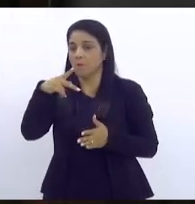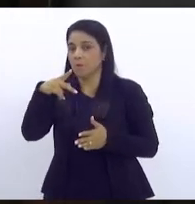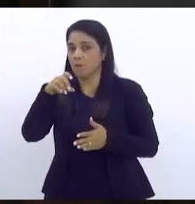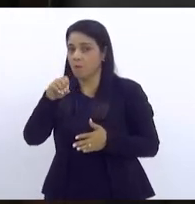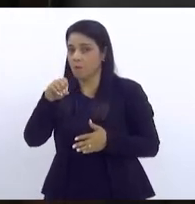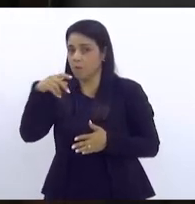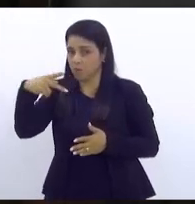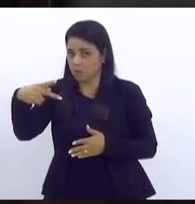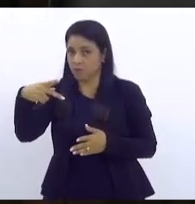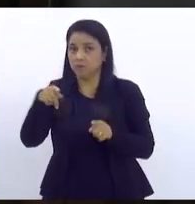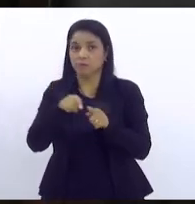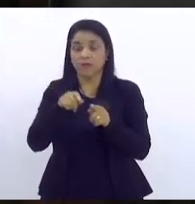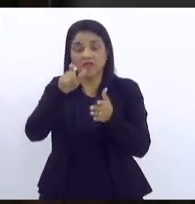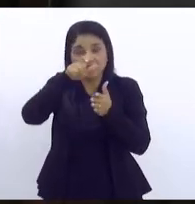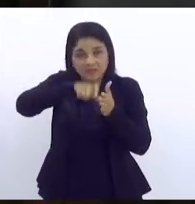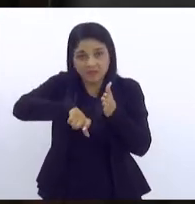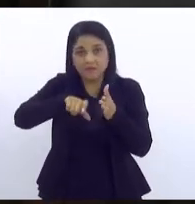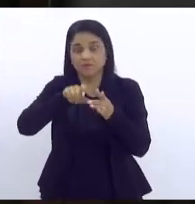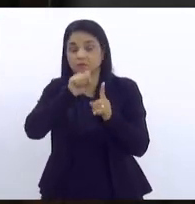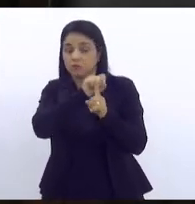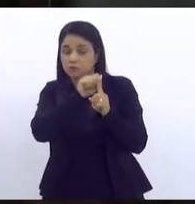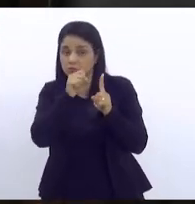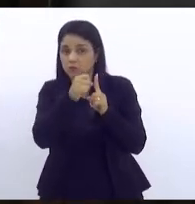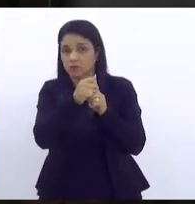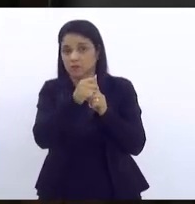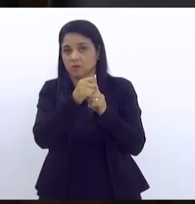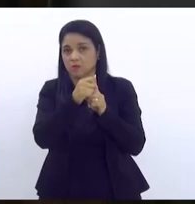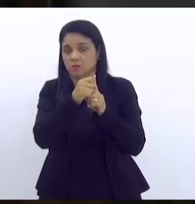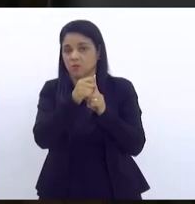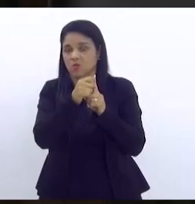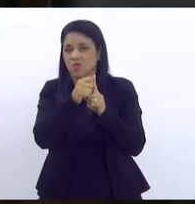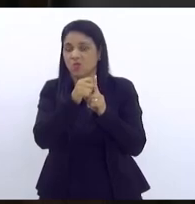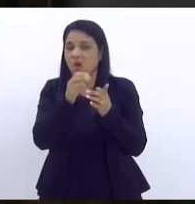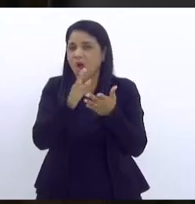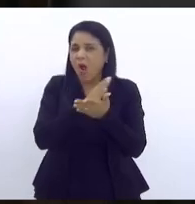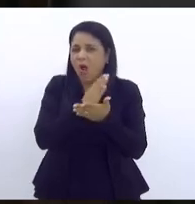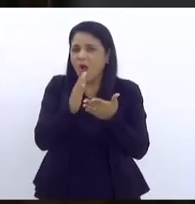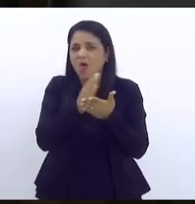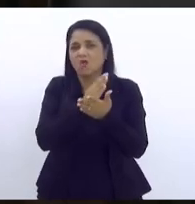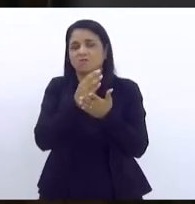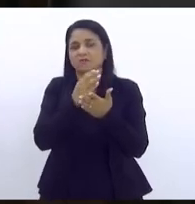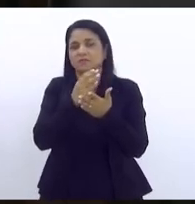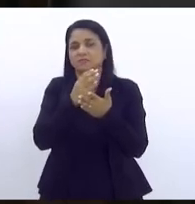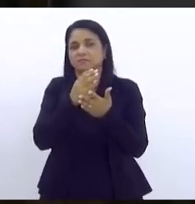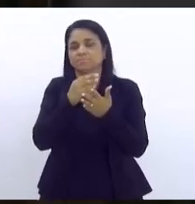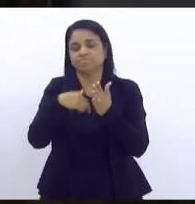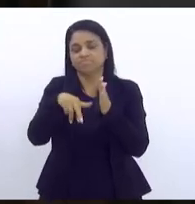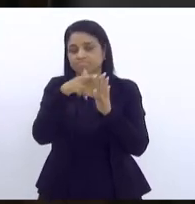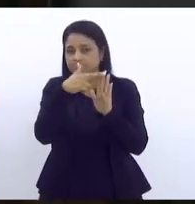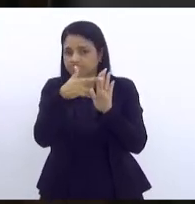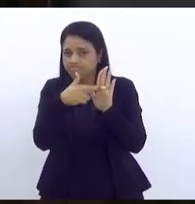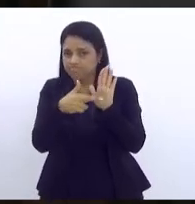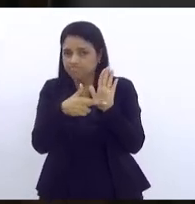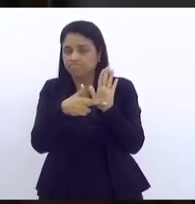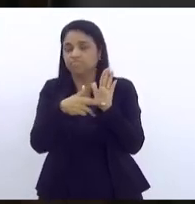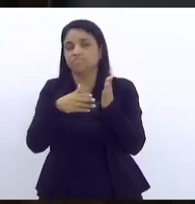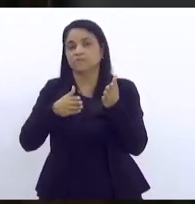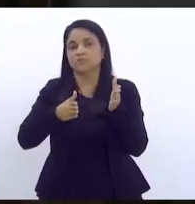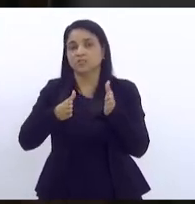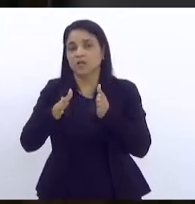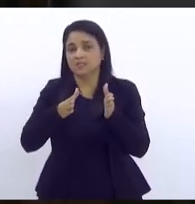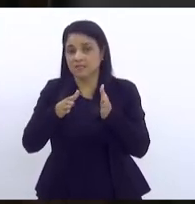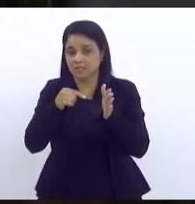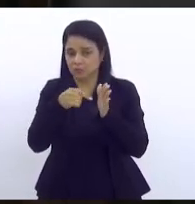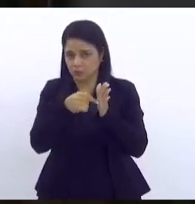entanto a tarifa social ela tem algumas eh requisitos legais sobre acesso